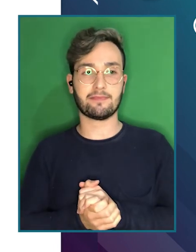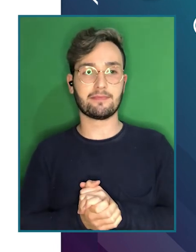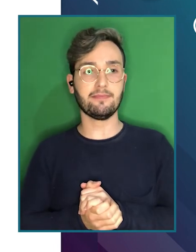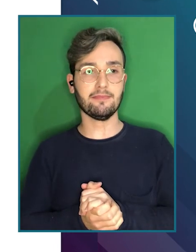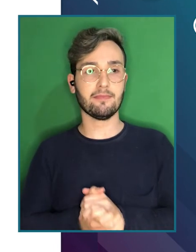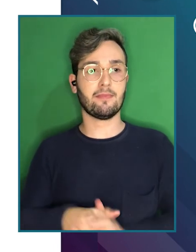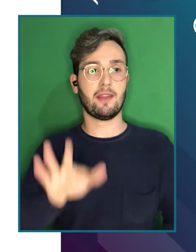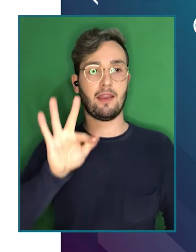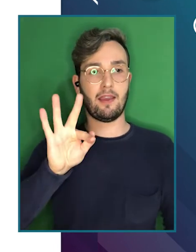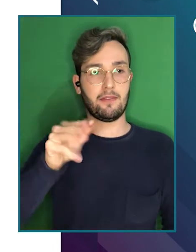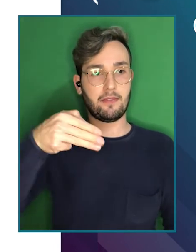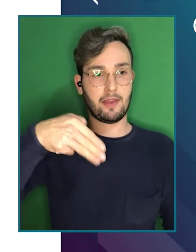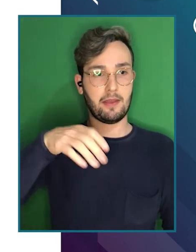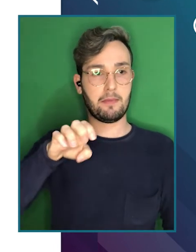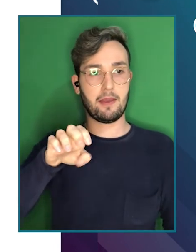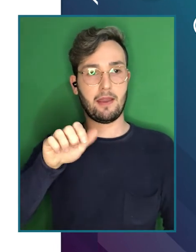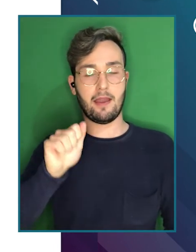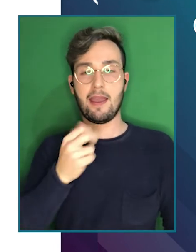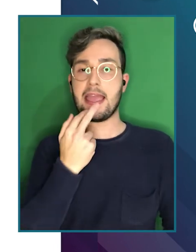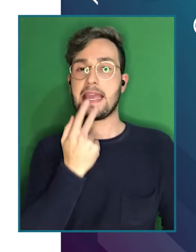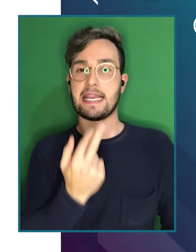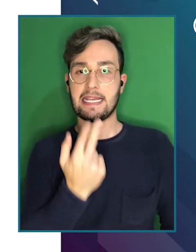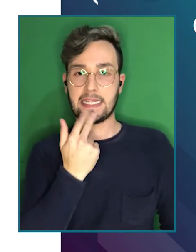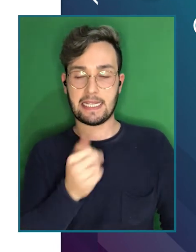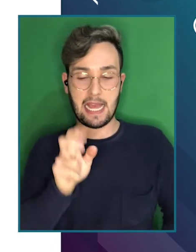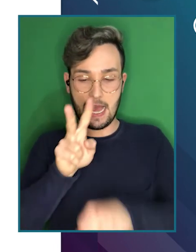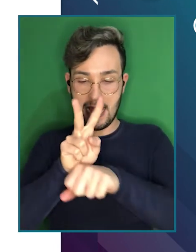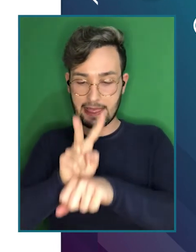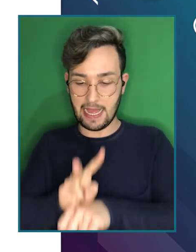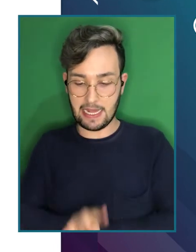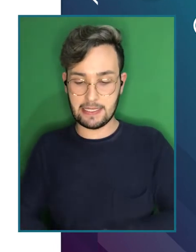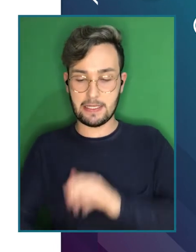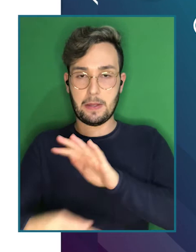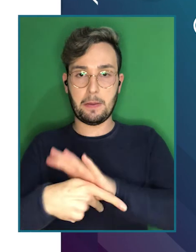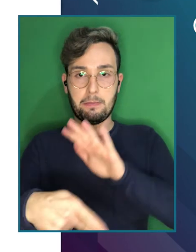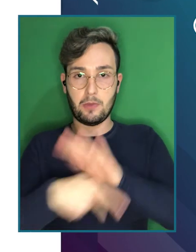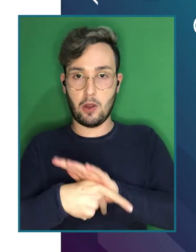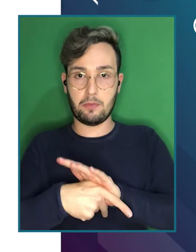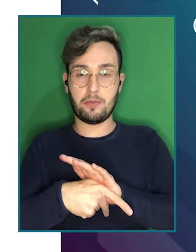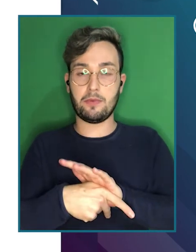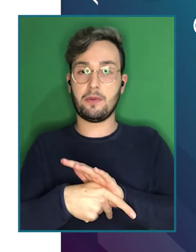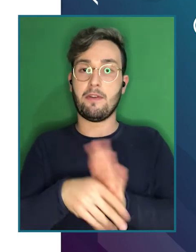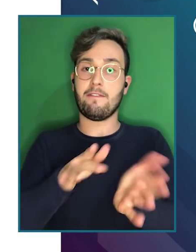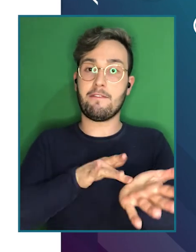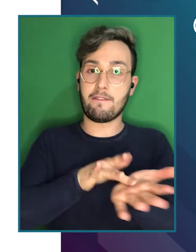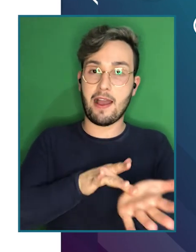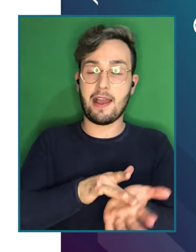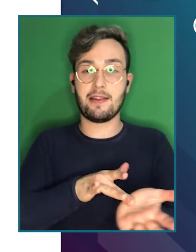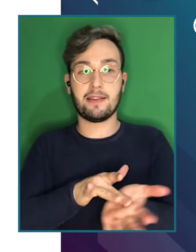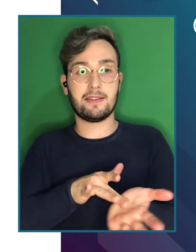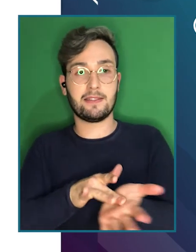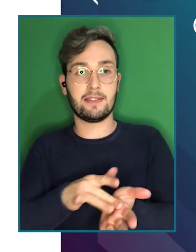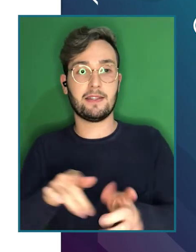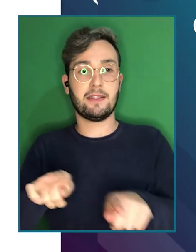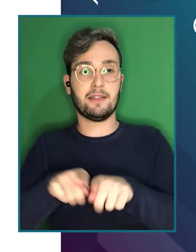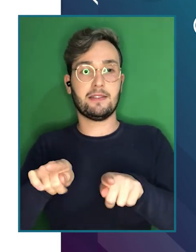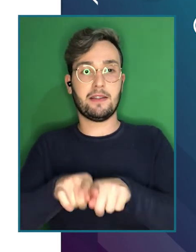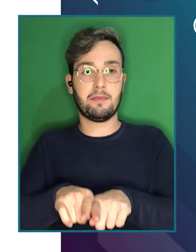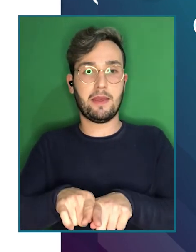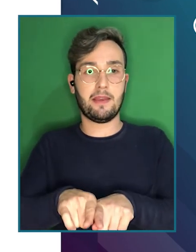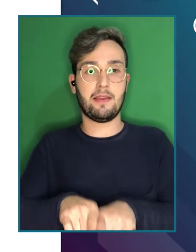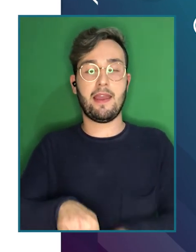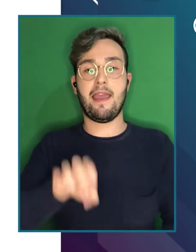necessária. O FEMEA, sigla em inglês para Análise de Modos de Falhas e Efeitos, é um método utilizado